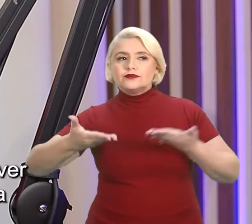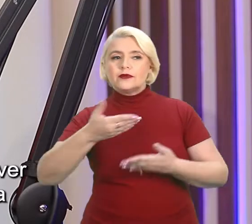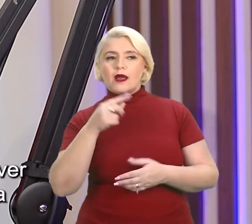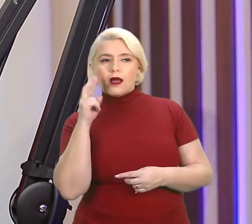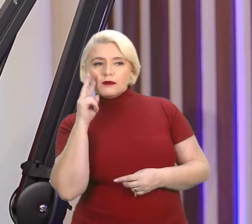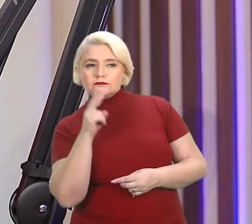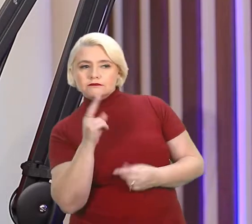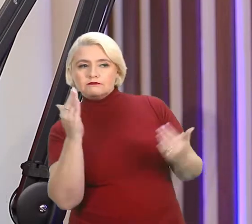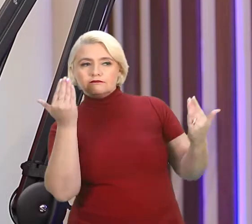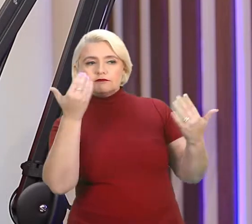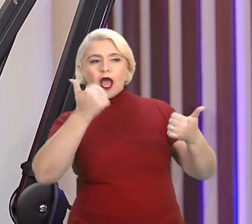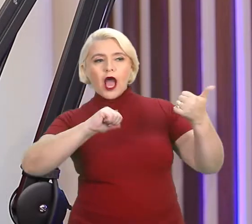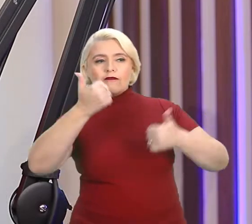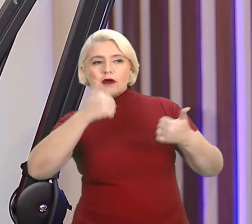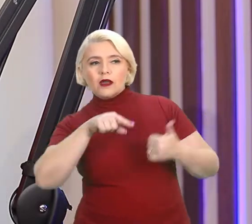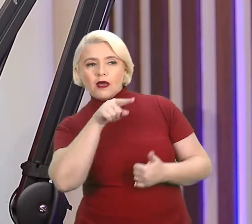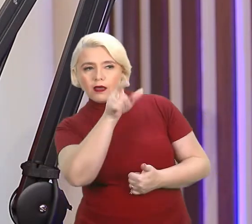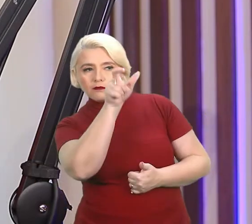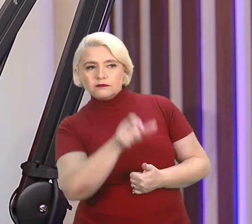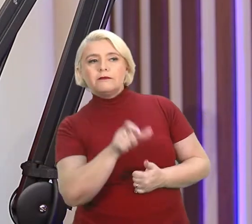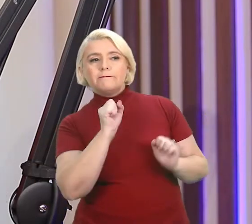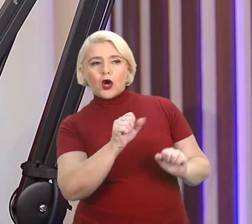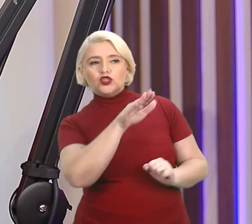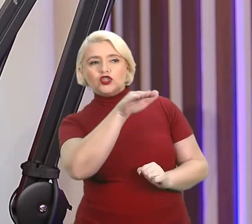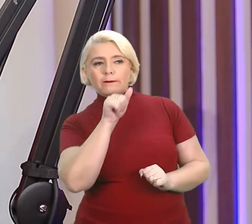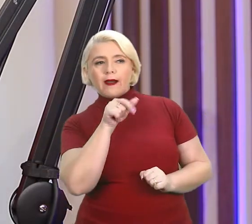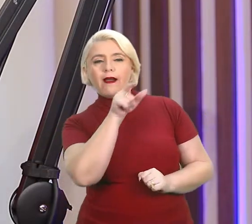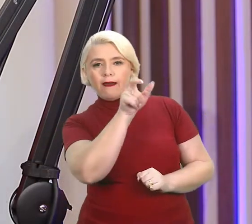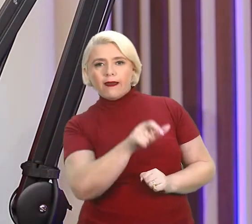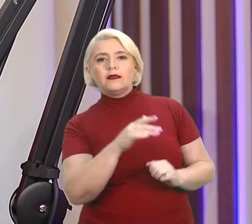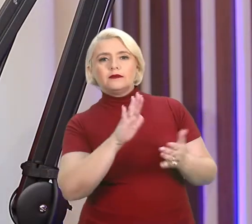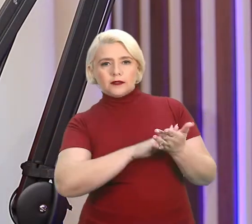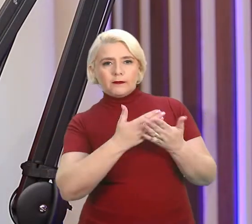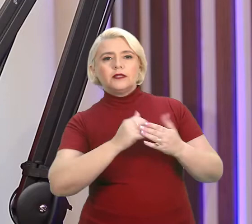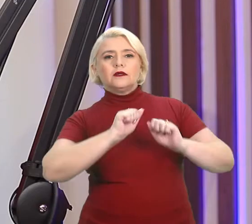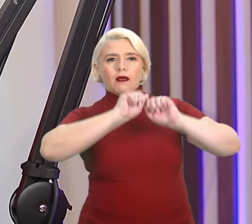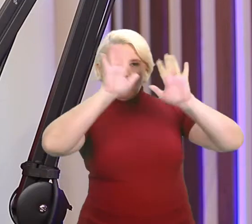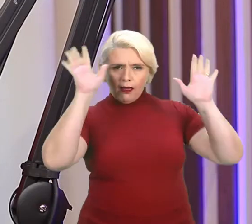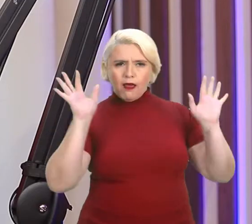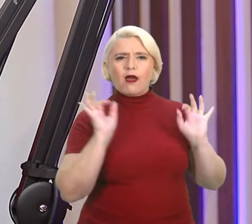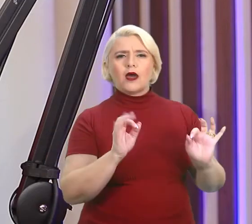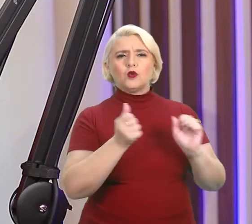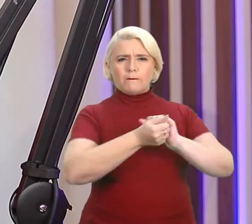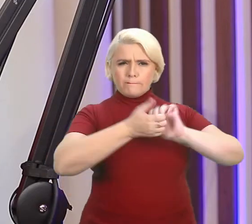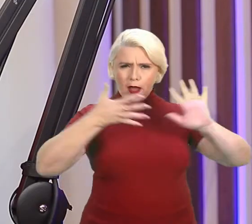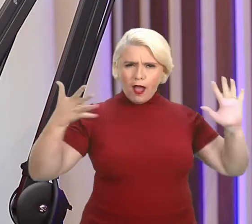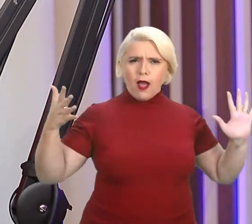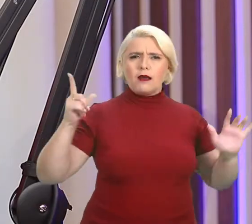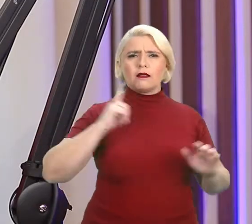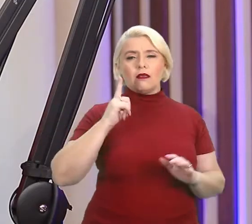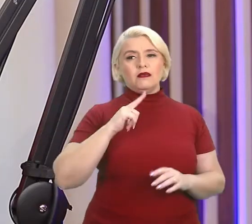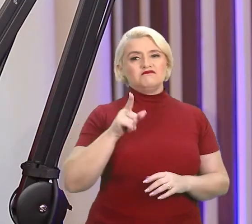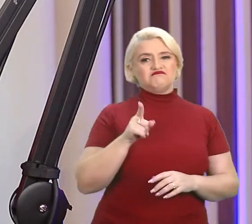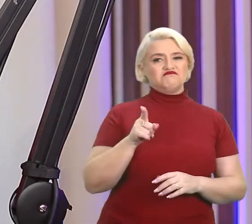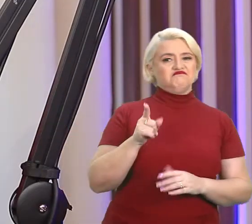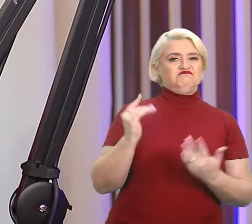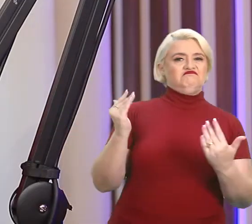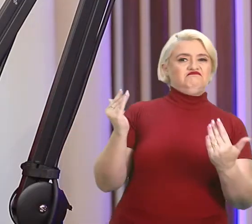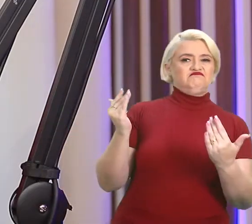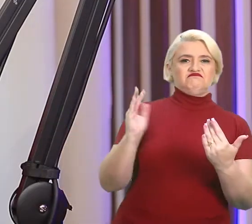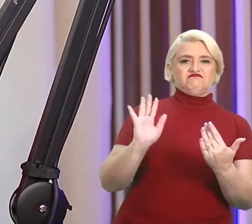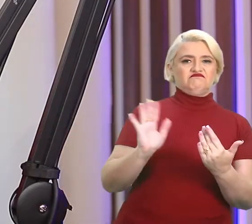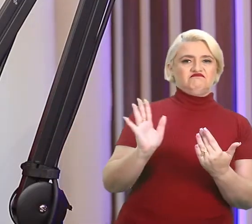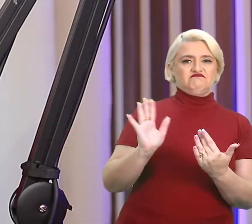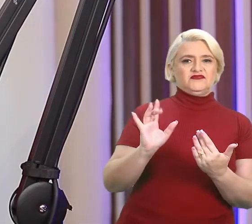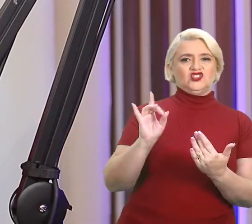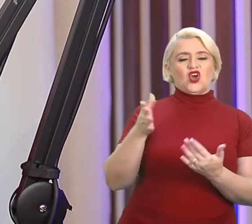aquela pessoa eu posso chamar para fazer a interpretação porque ela interpreta de forma clara, é fluente. Não, aquela lá